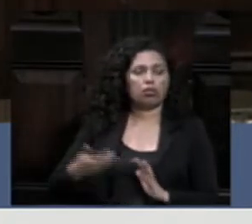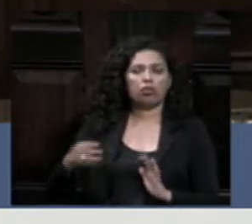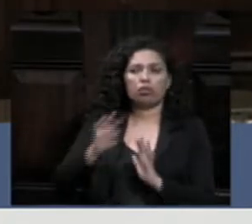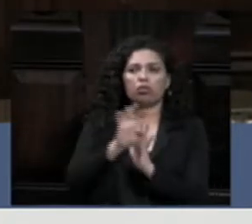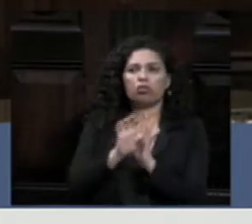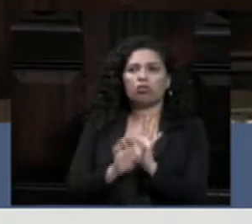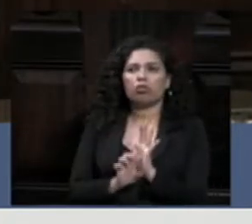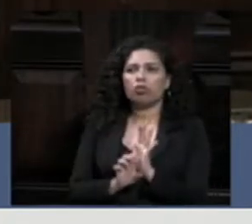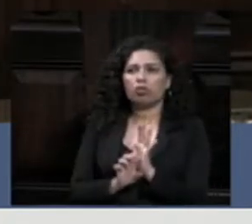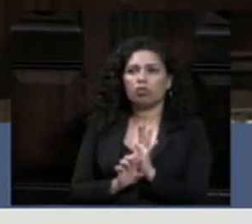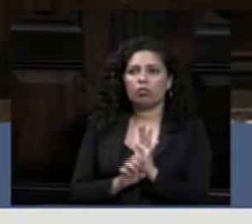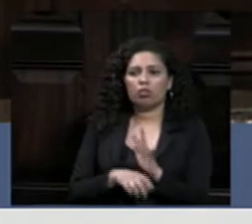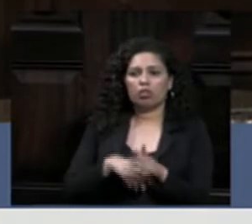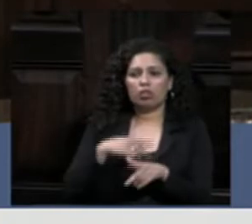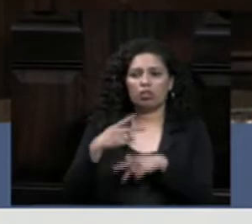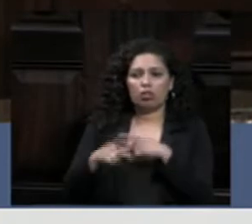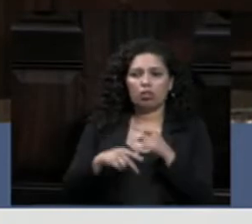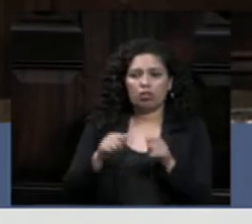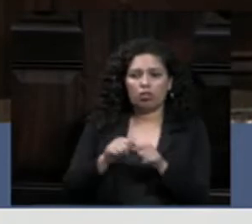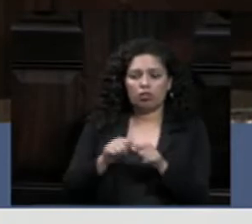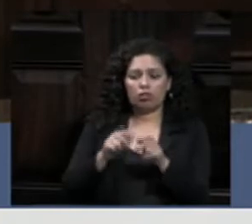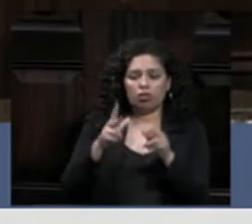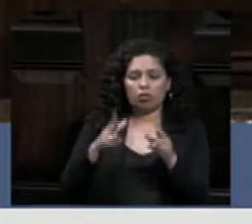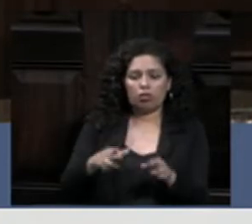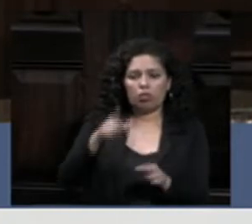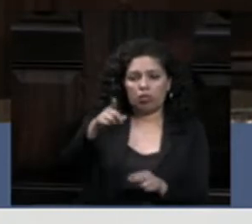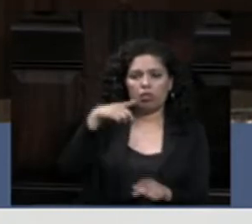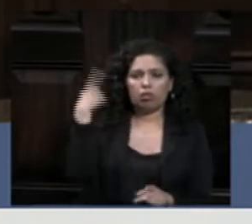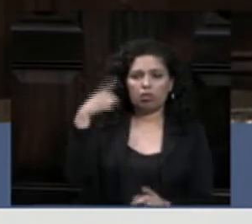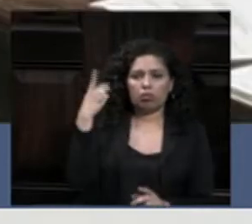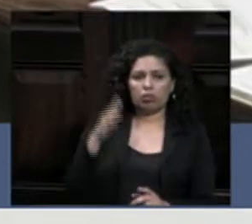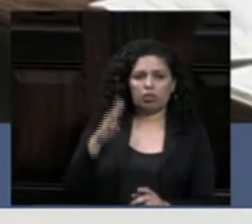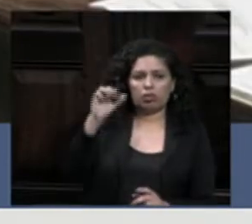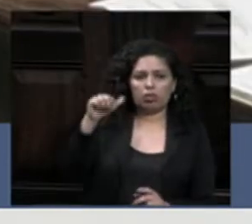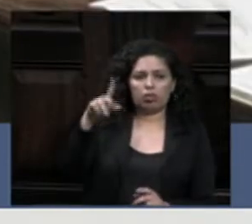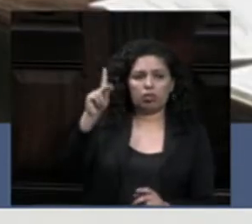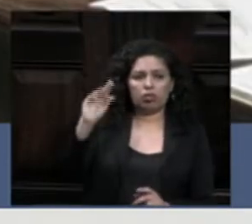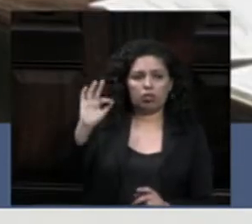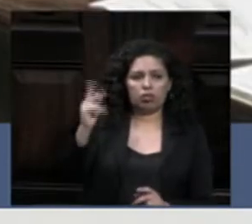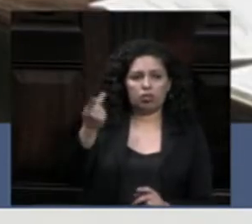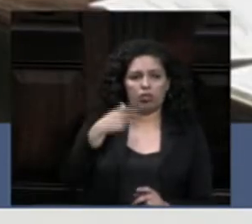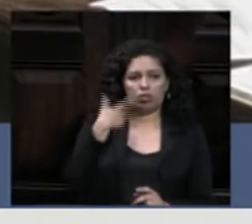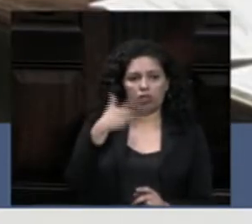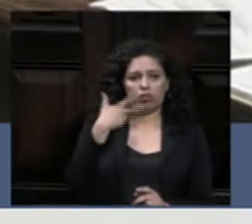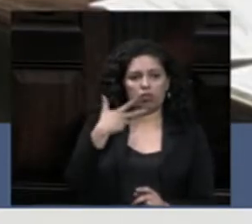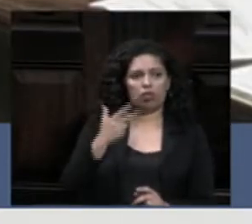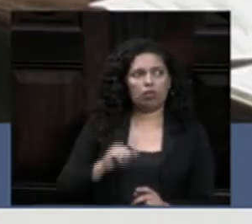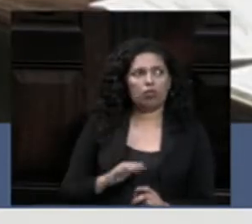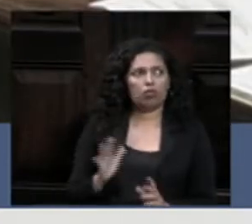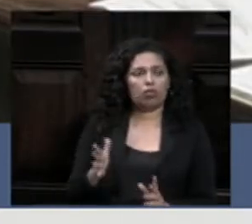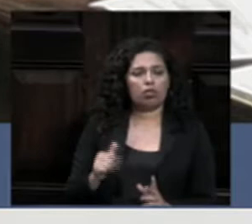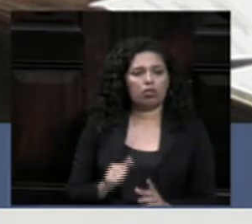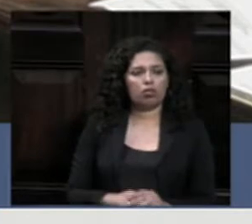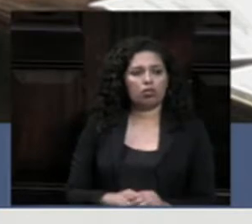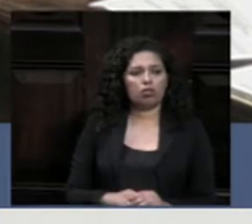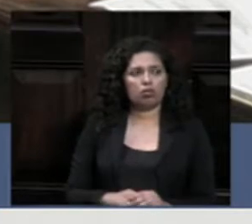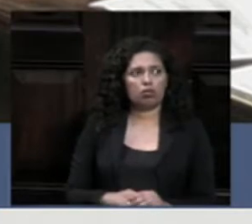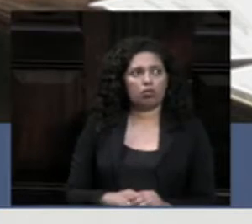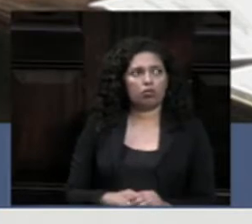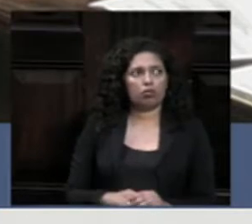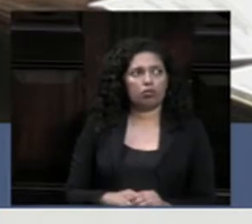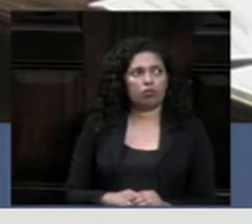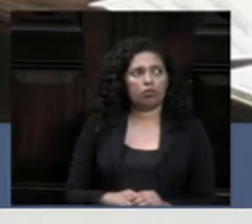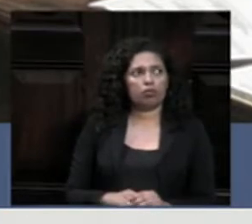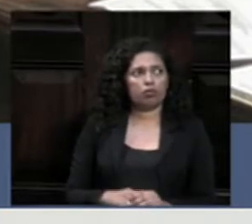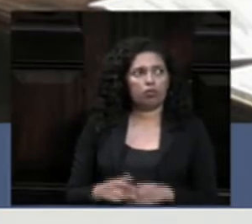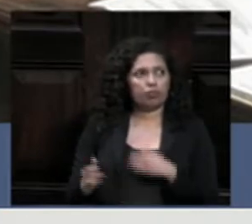na comissão dessa forma, como o deputado Valdec coloca. É que me parece... De qualquer maneira, é bom deixar